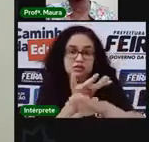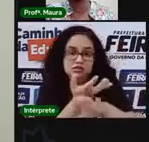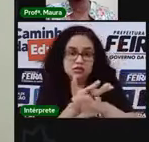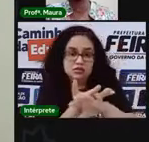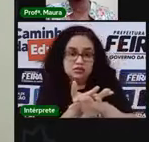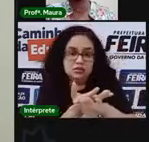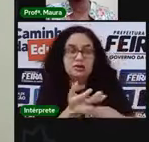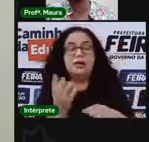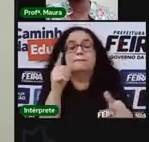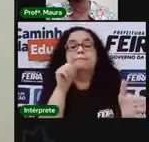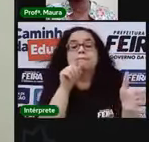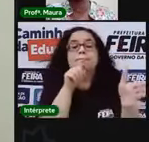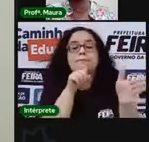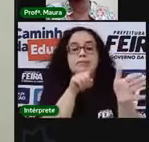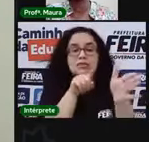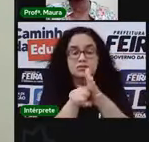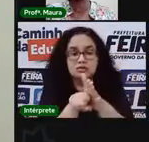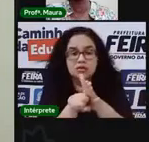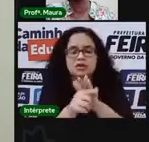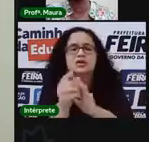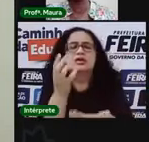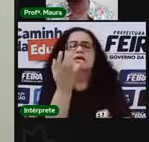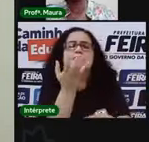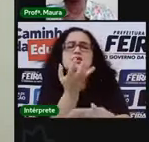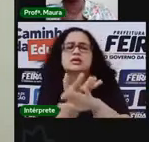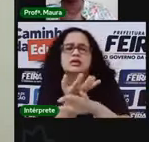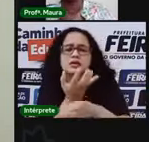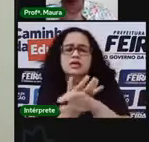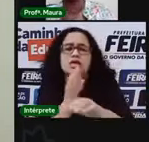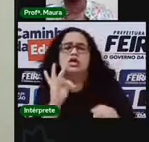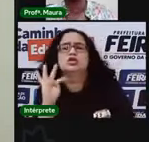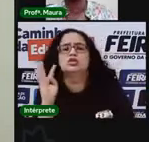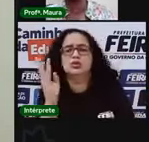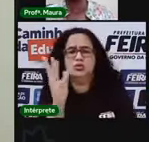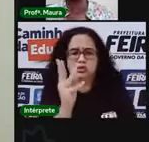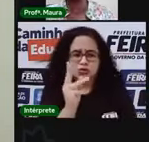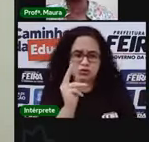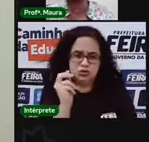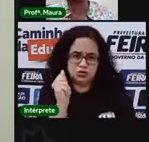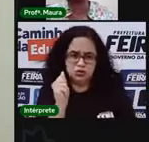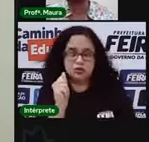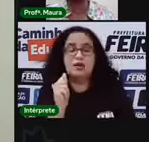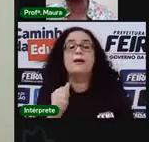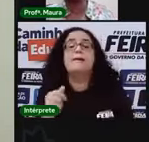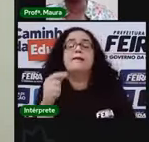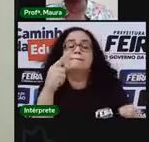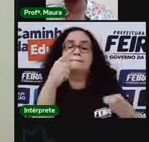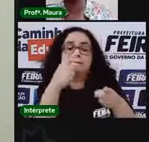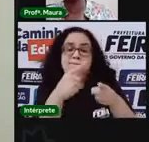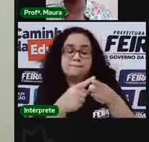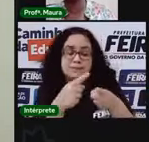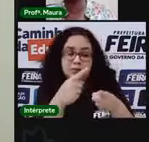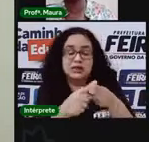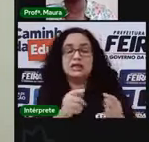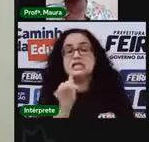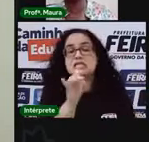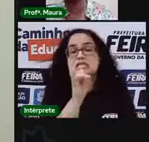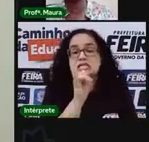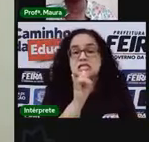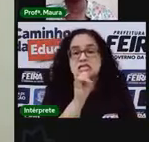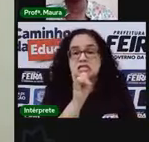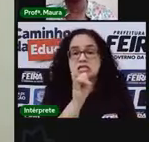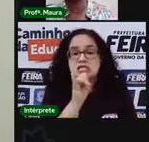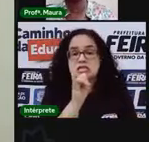Alguém perguntou assim, interdisciplinar serve para todas? Serve, serve, porque eu posso estar... Eu dei aqui um exemplo da equidade e